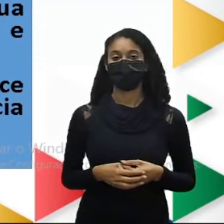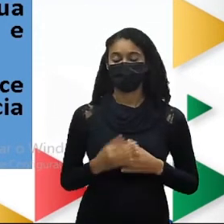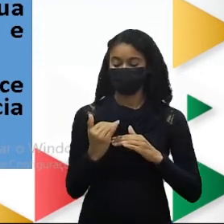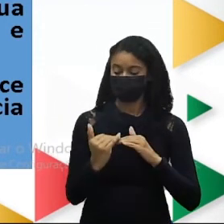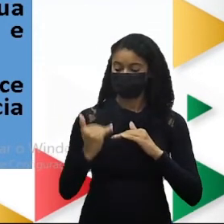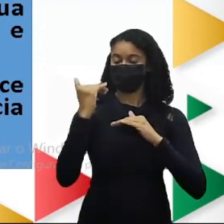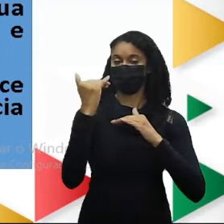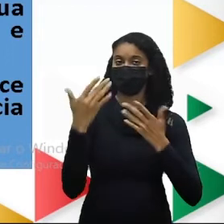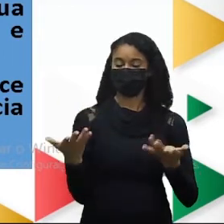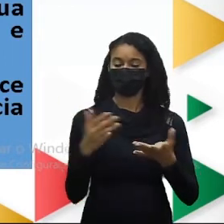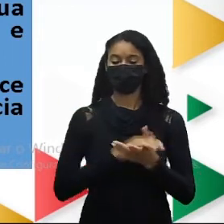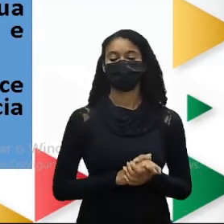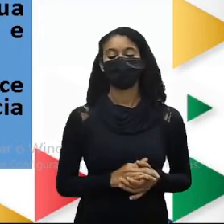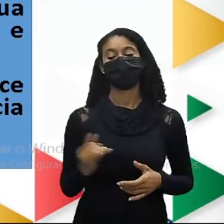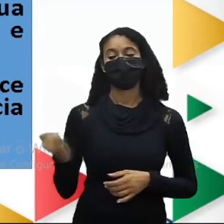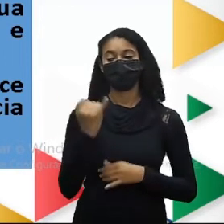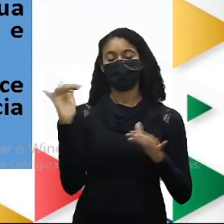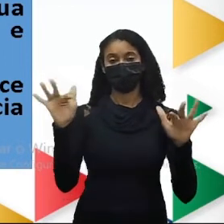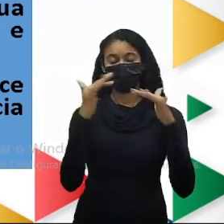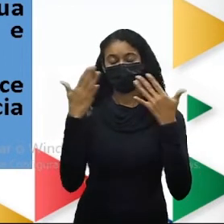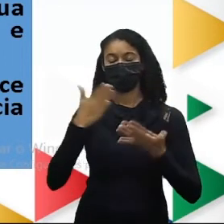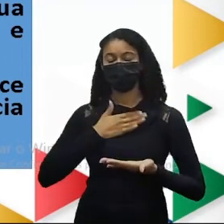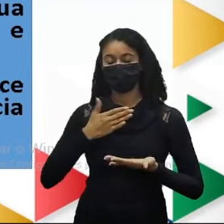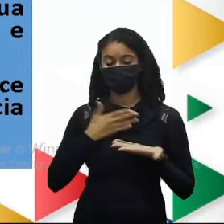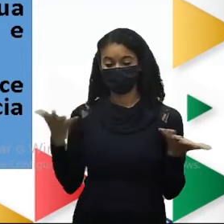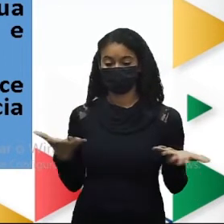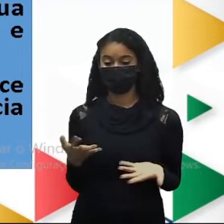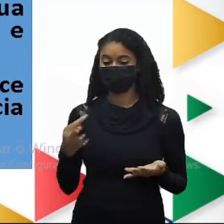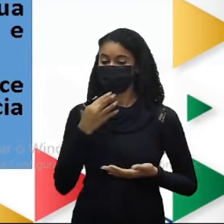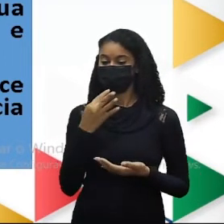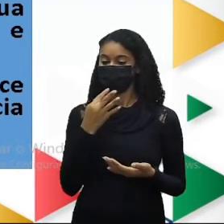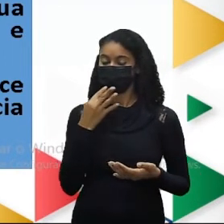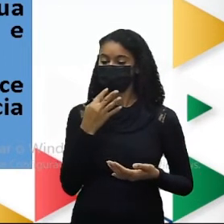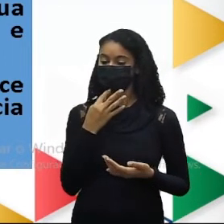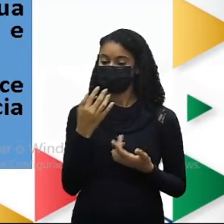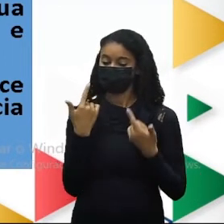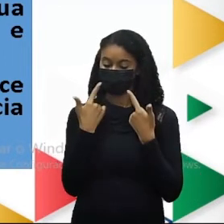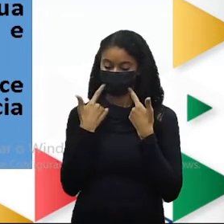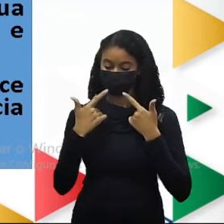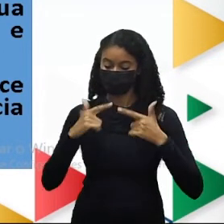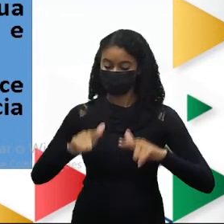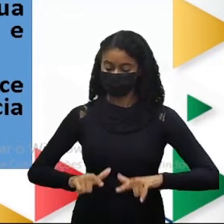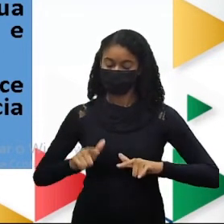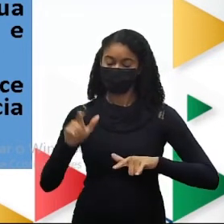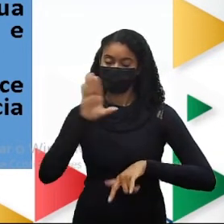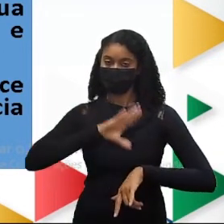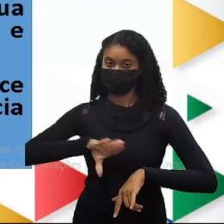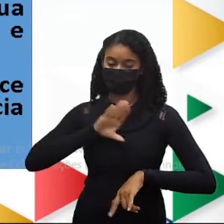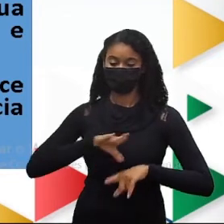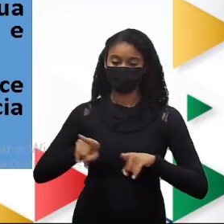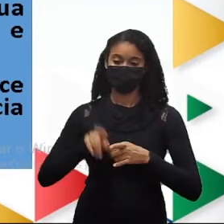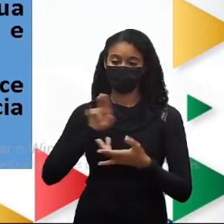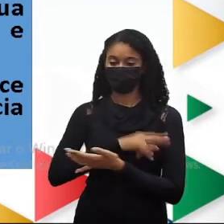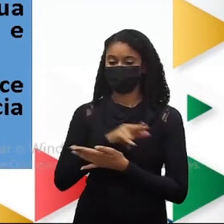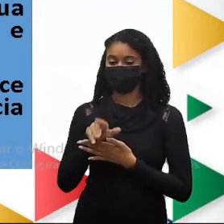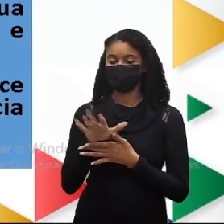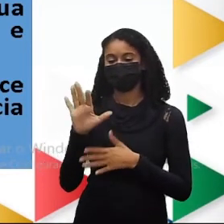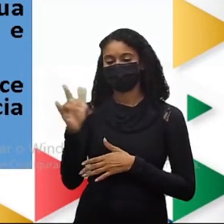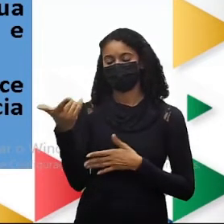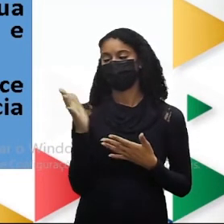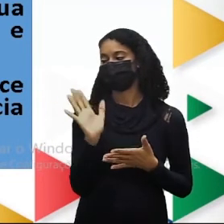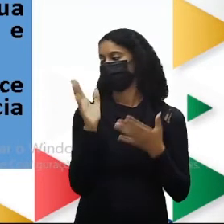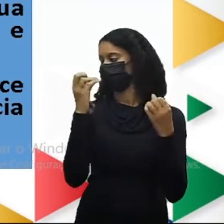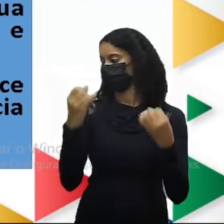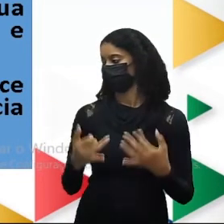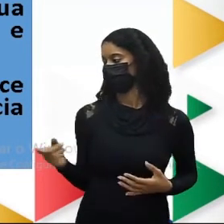momento, conhecer a língua portuguesa, conhecer as variações. Claro que aquela questão que eu já falei